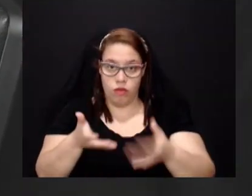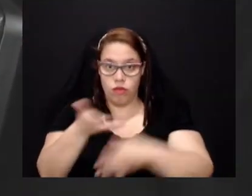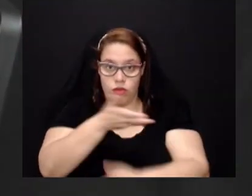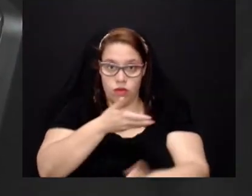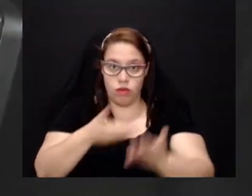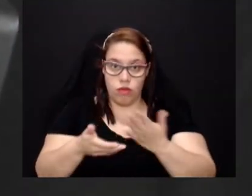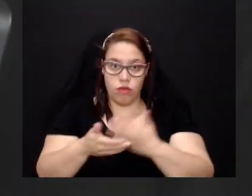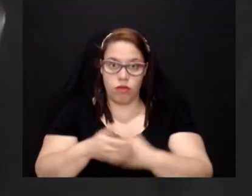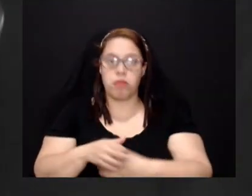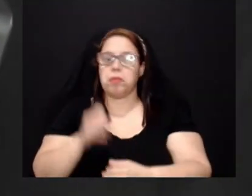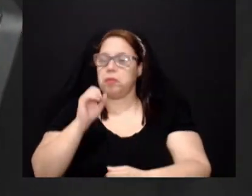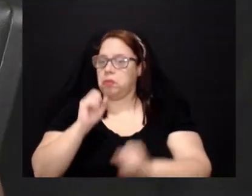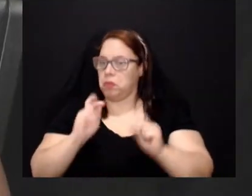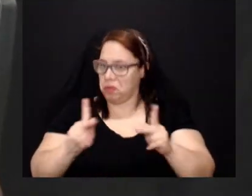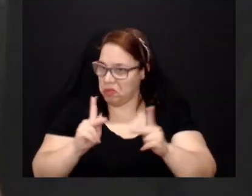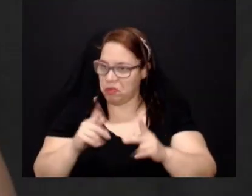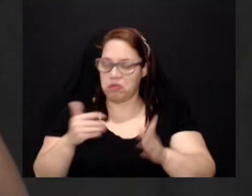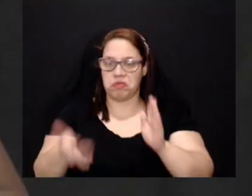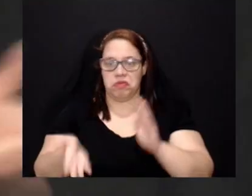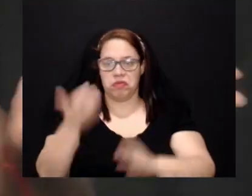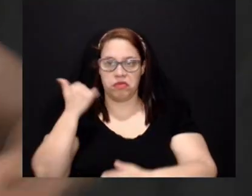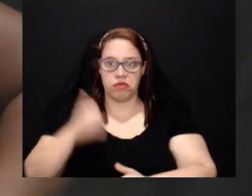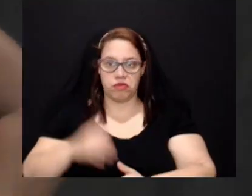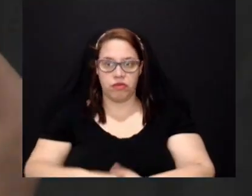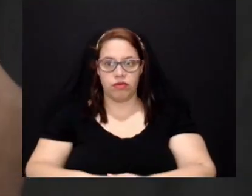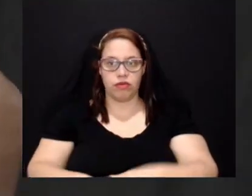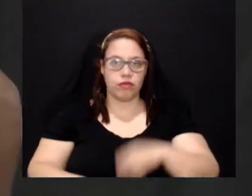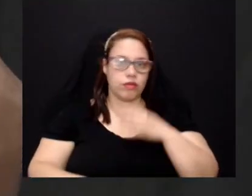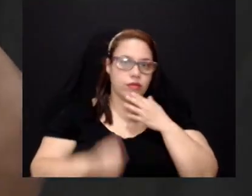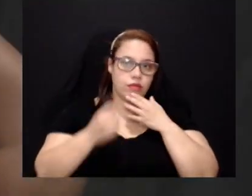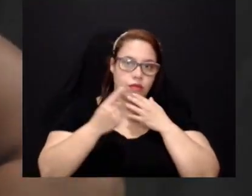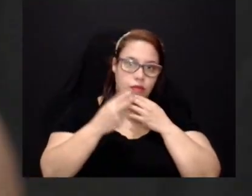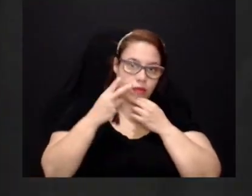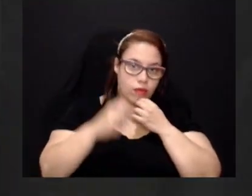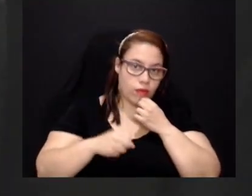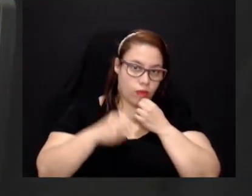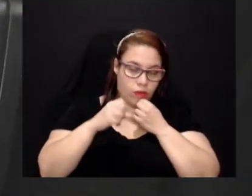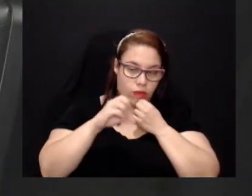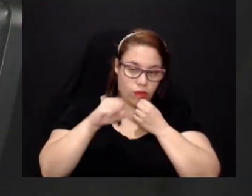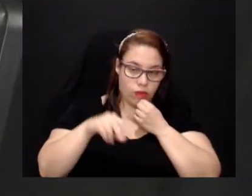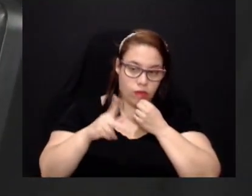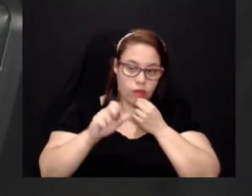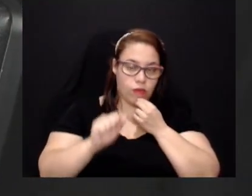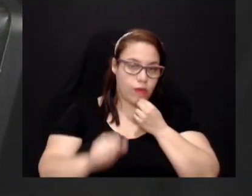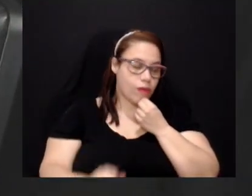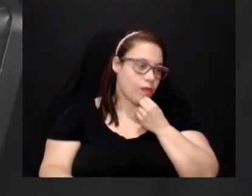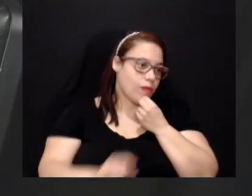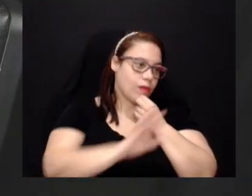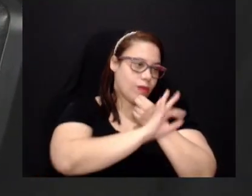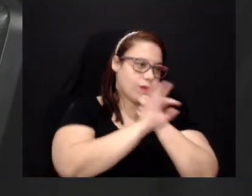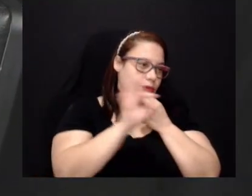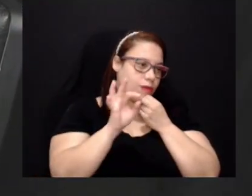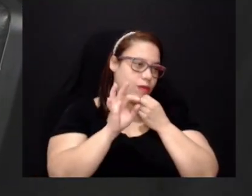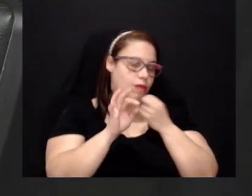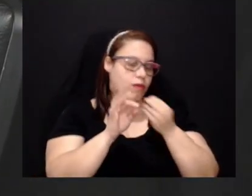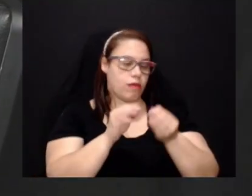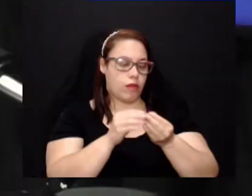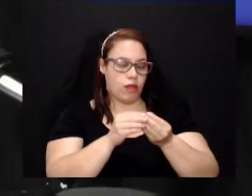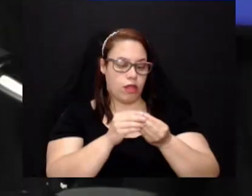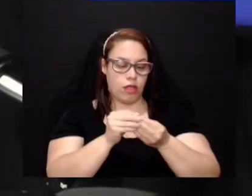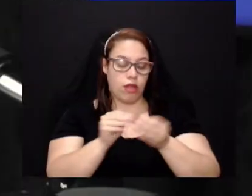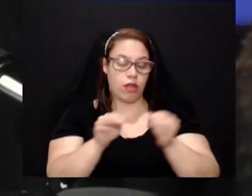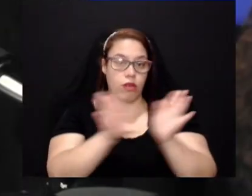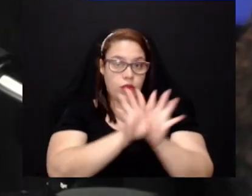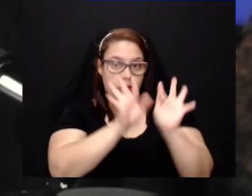opa! Então, já são assim aí nasce. 12 anos de CONEPA nessa cidade. Ótimo. Estamos chegando no fim